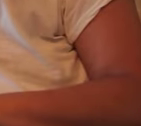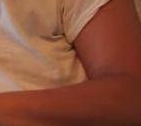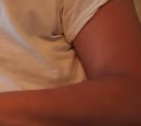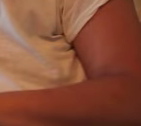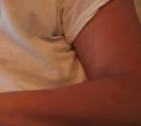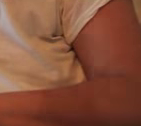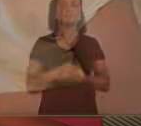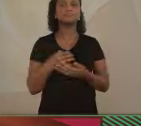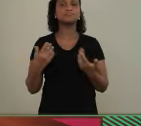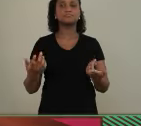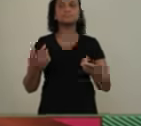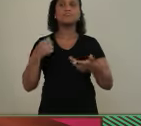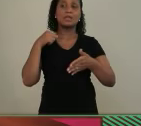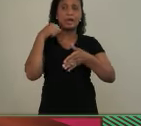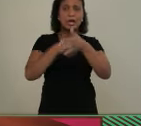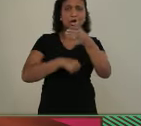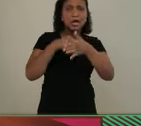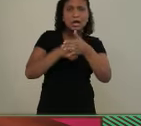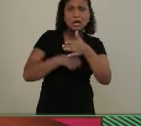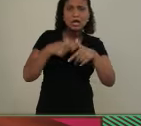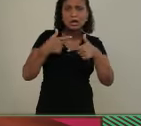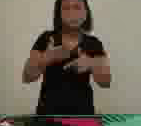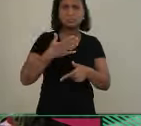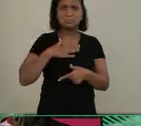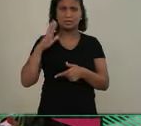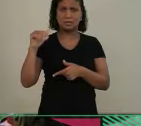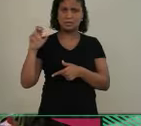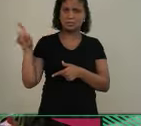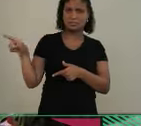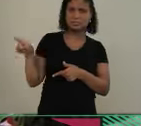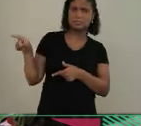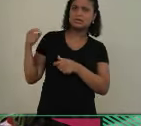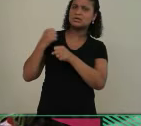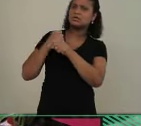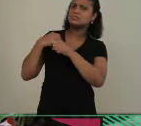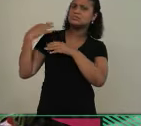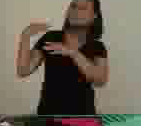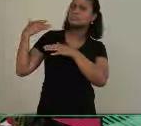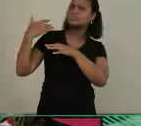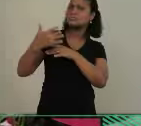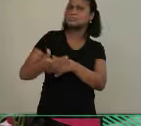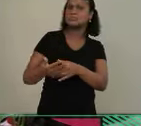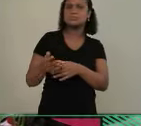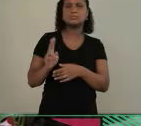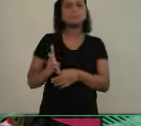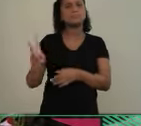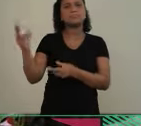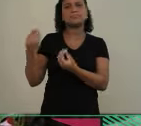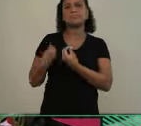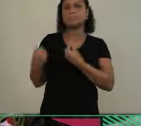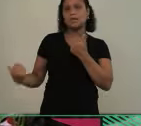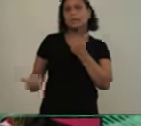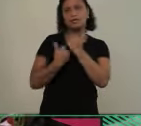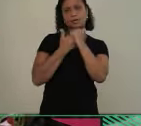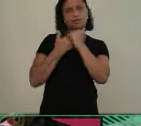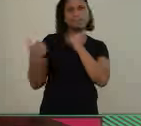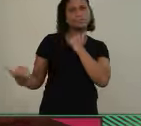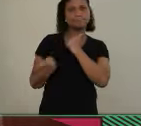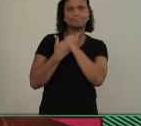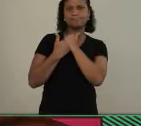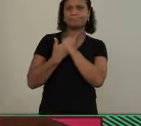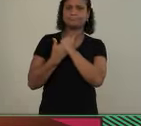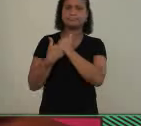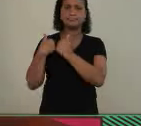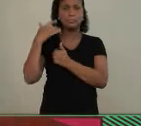no sofá. A luta que minha mãe teve, assim, acho que durante esses anos, também me deu um